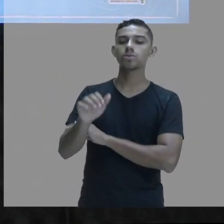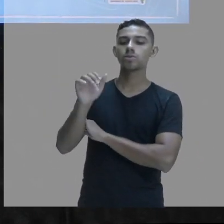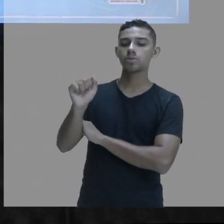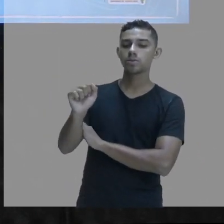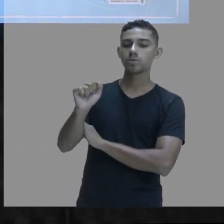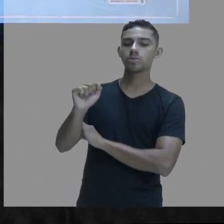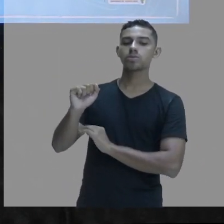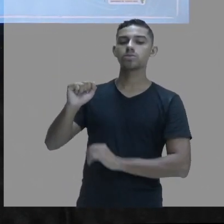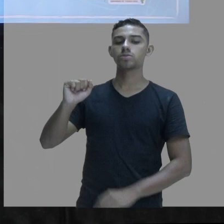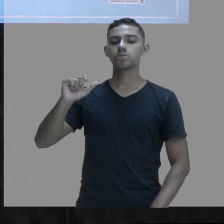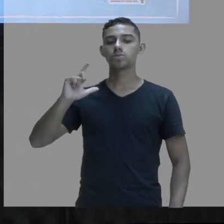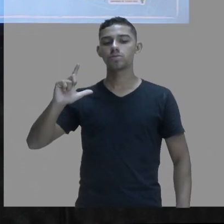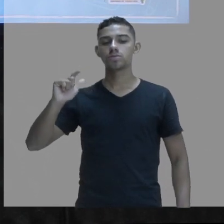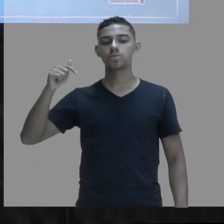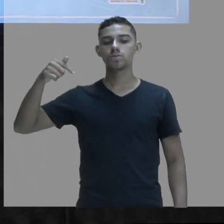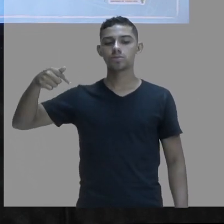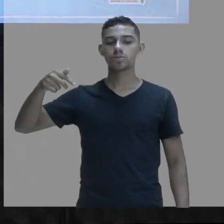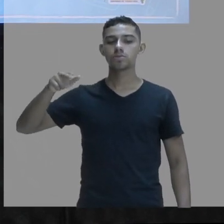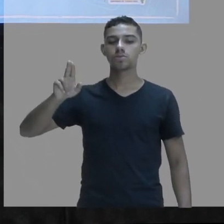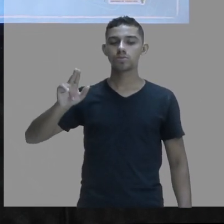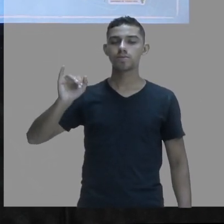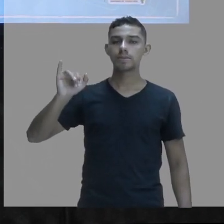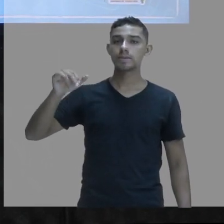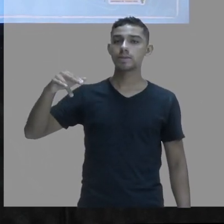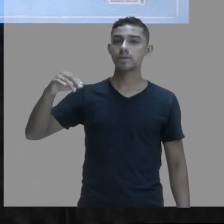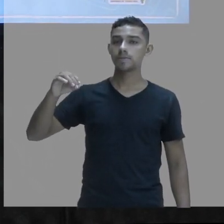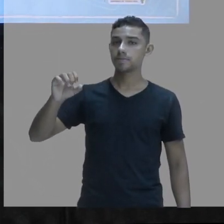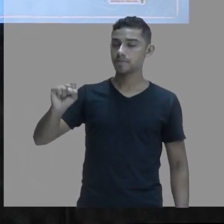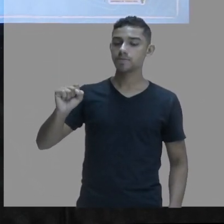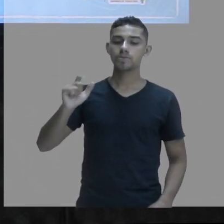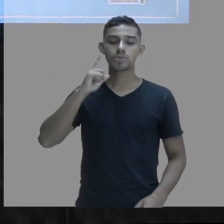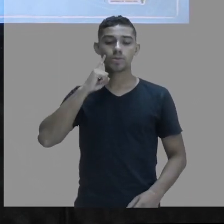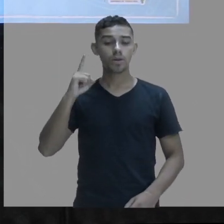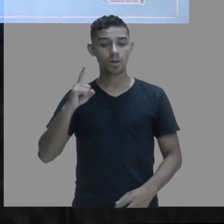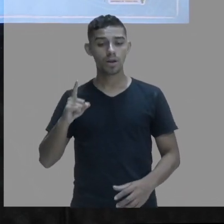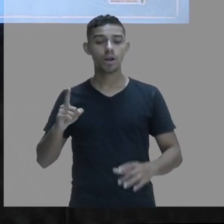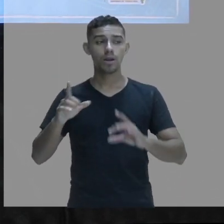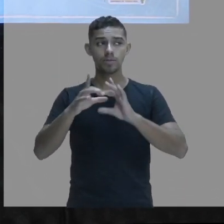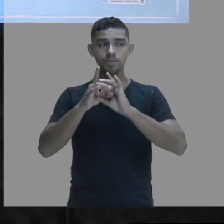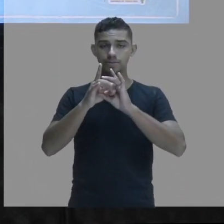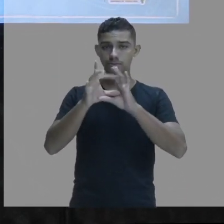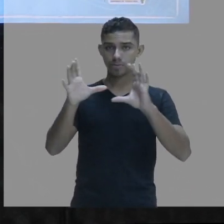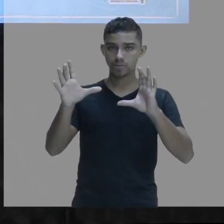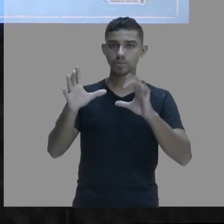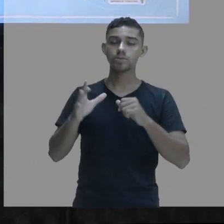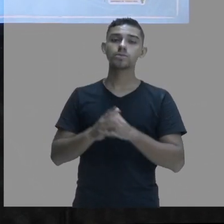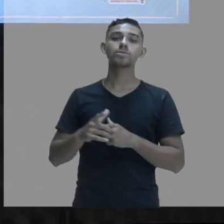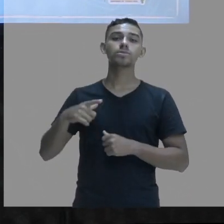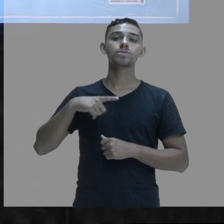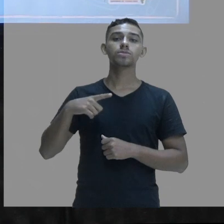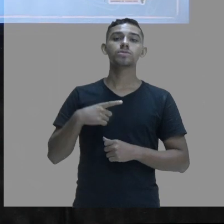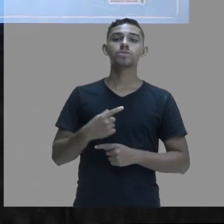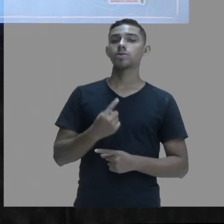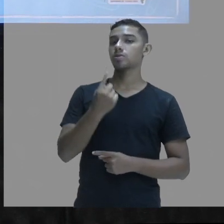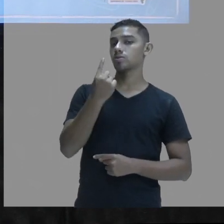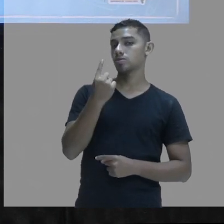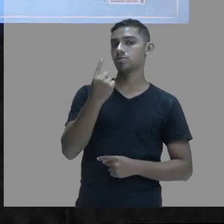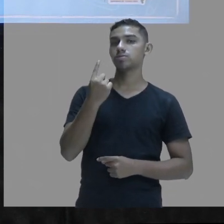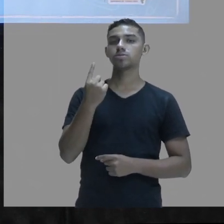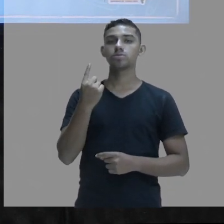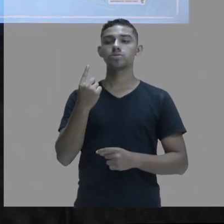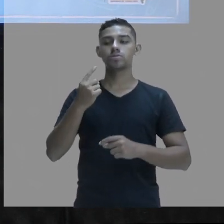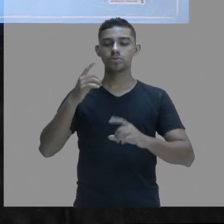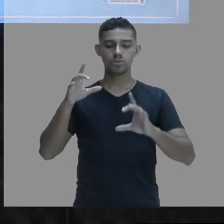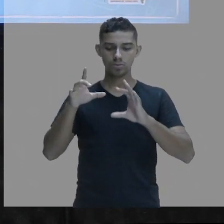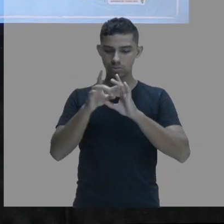acetilênicos. São hidrocarbonetos acíclicos, isto é, cadeia aberta, que contém apenas uma ligação